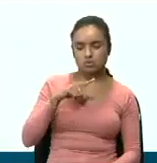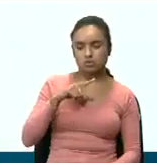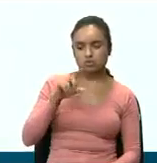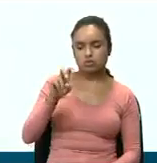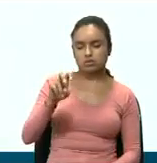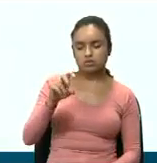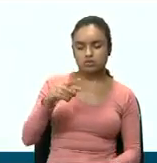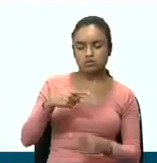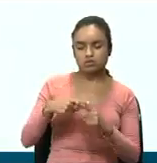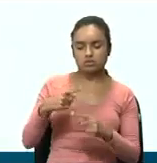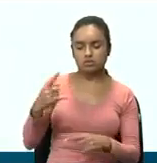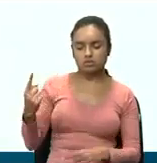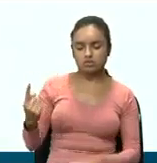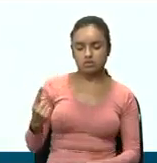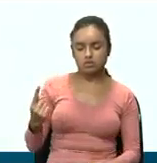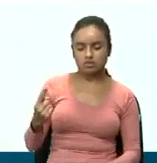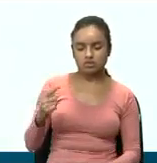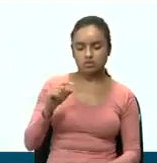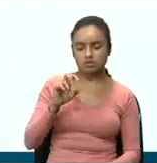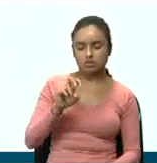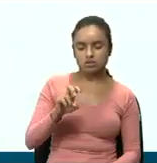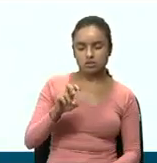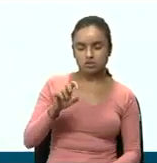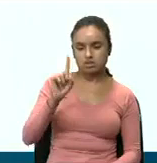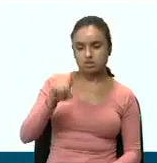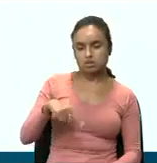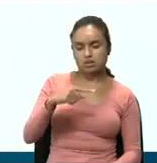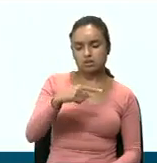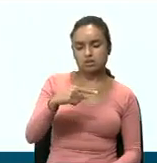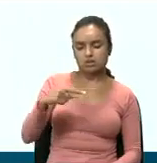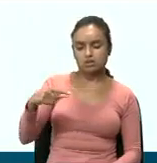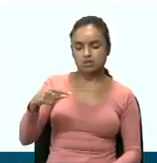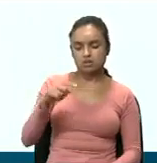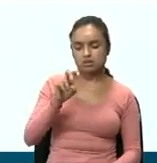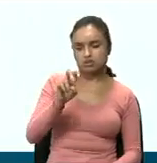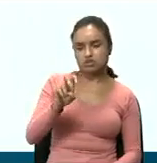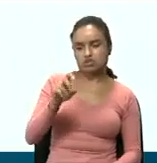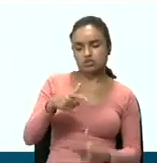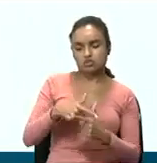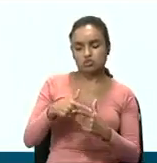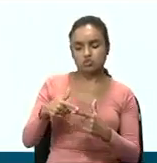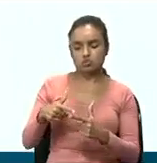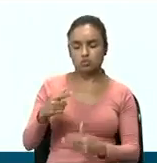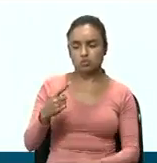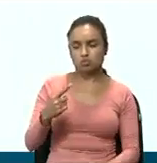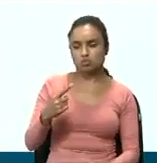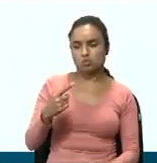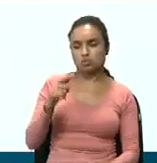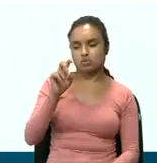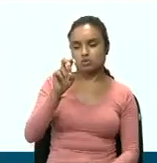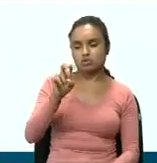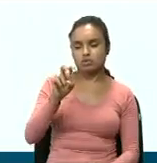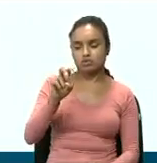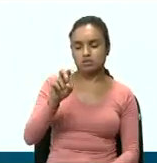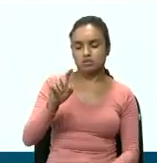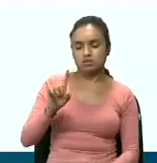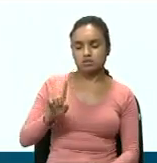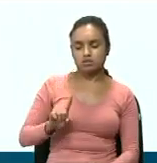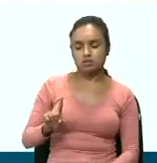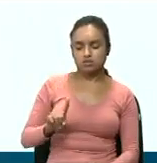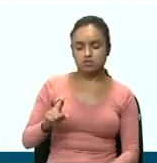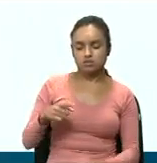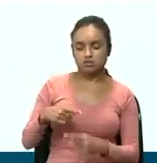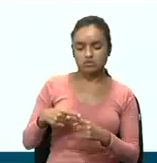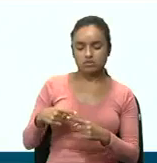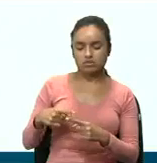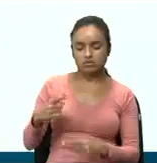5 vezes 1, 5, menos 5 dividido por 5, 1 vezes